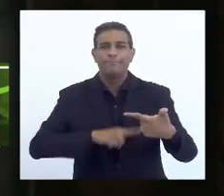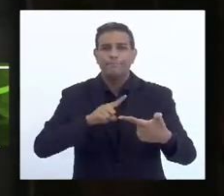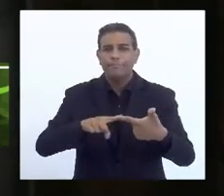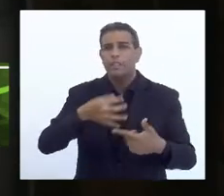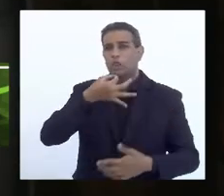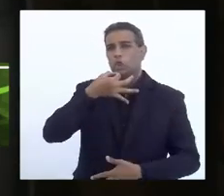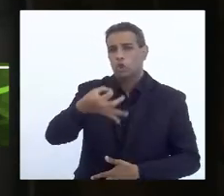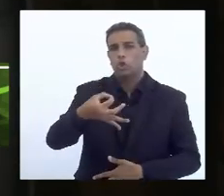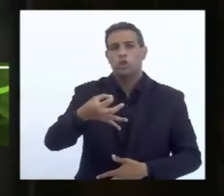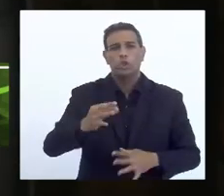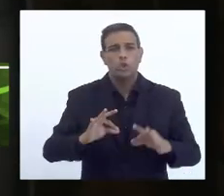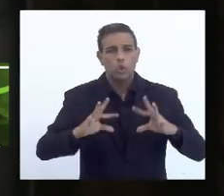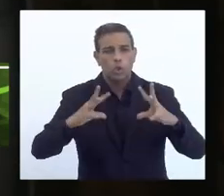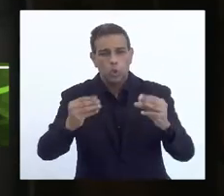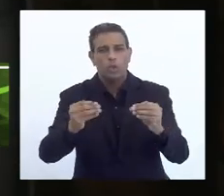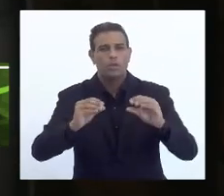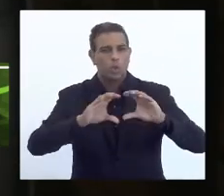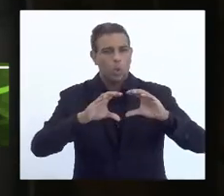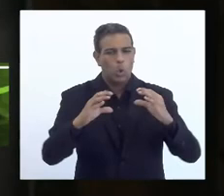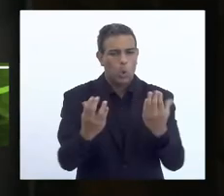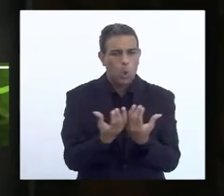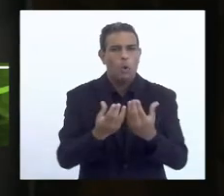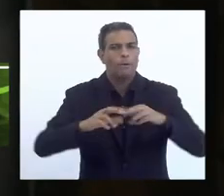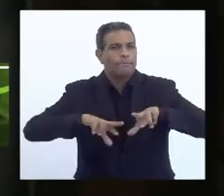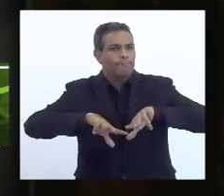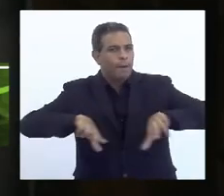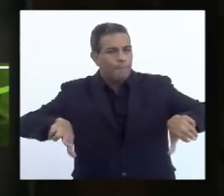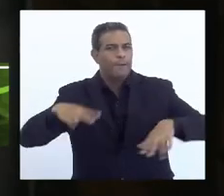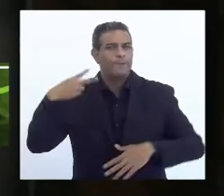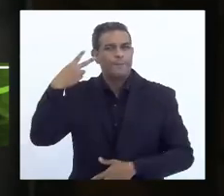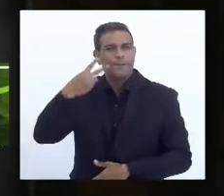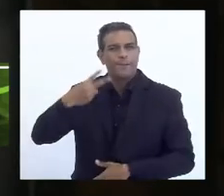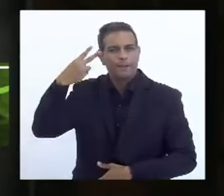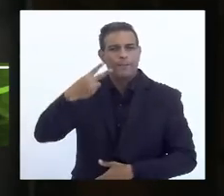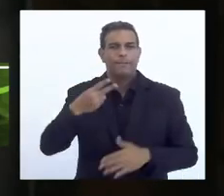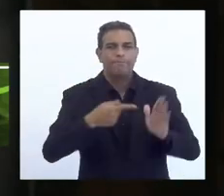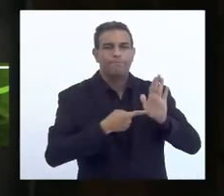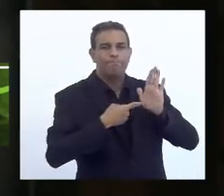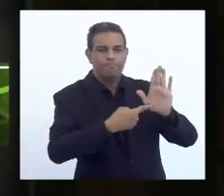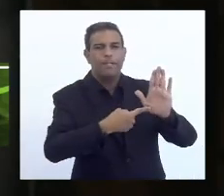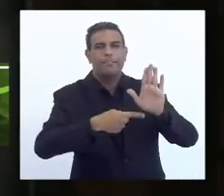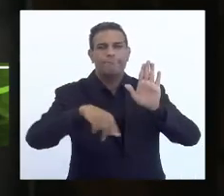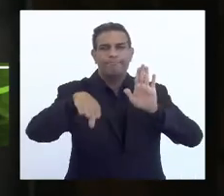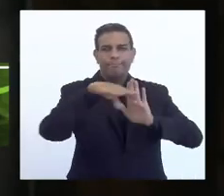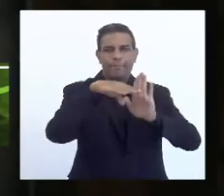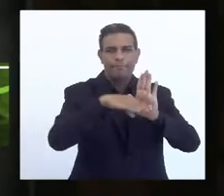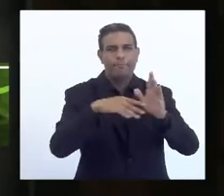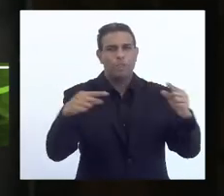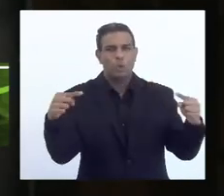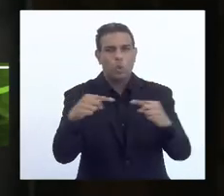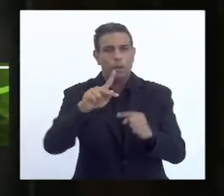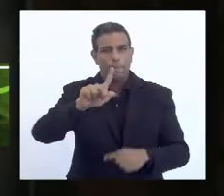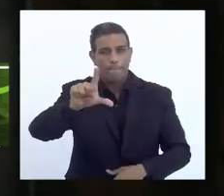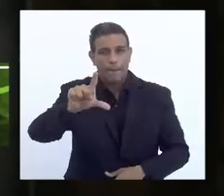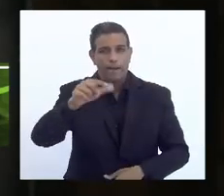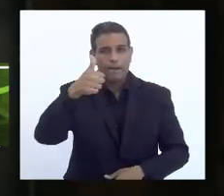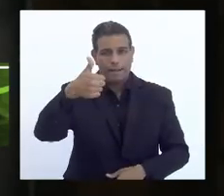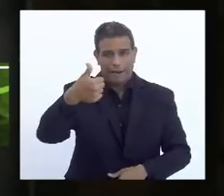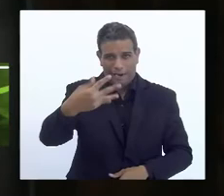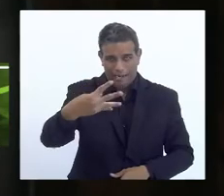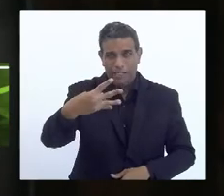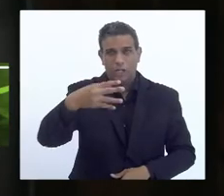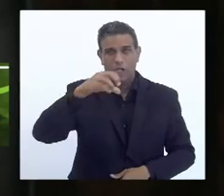sugestão é que todas as câmaras de vereadores apresentem o mesmo PL 14192